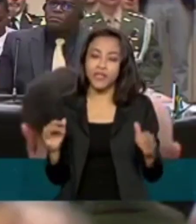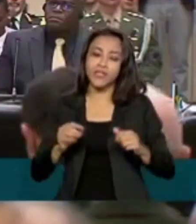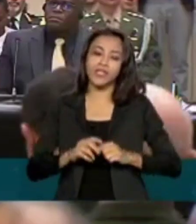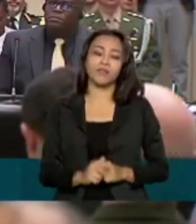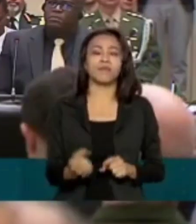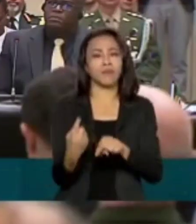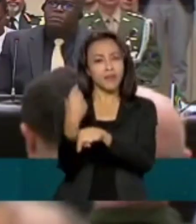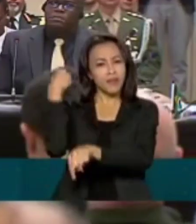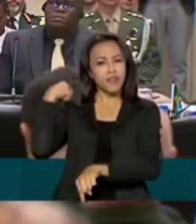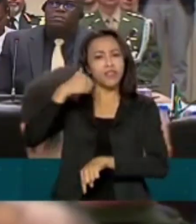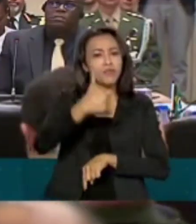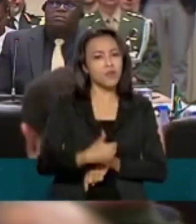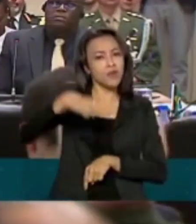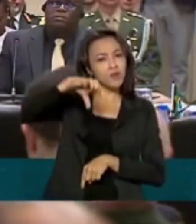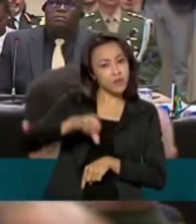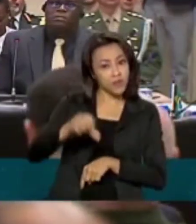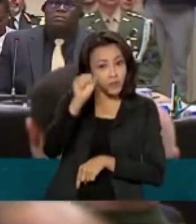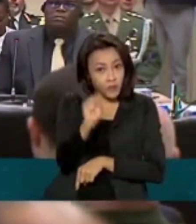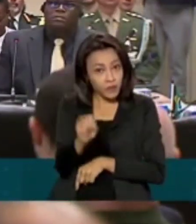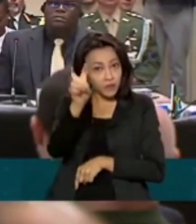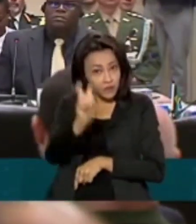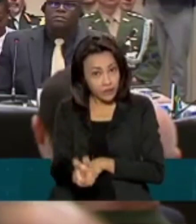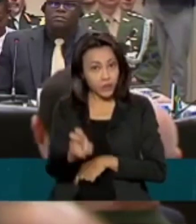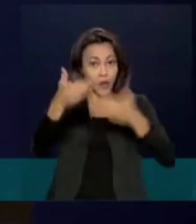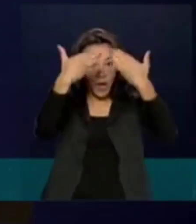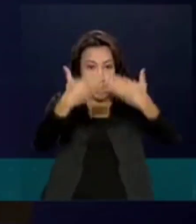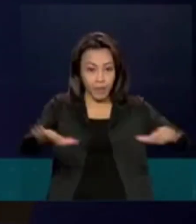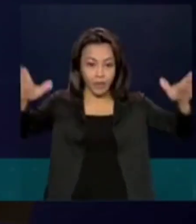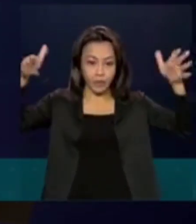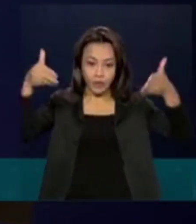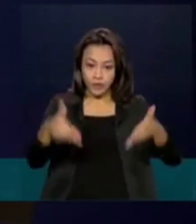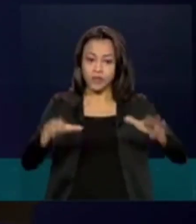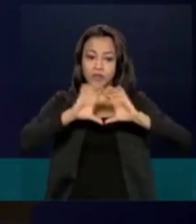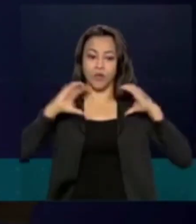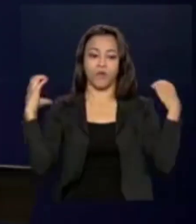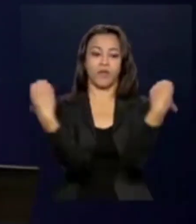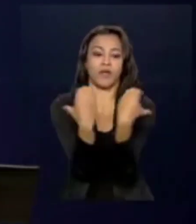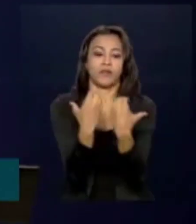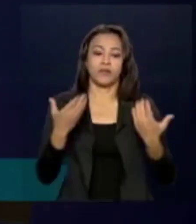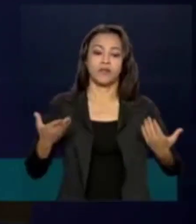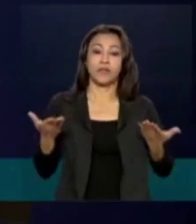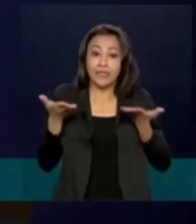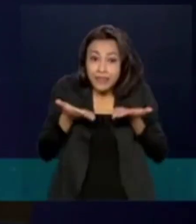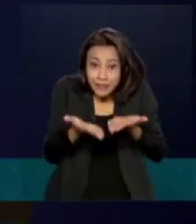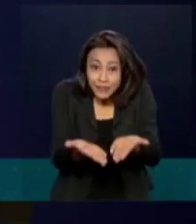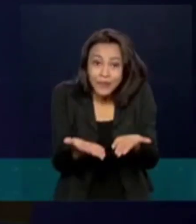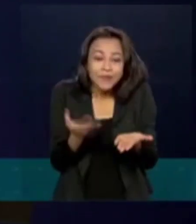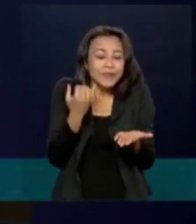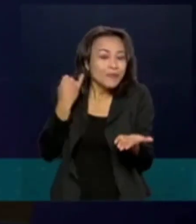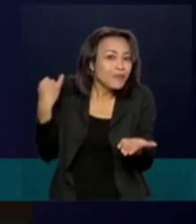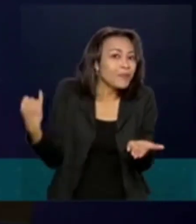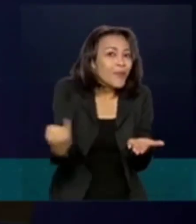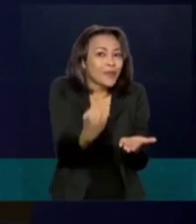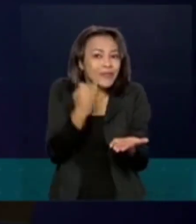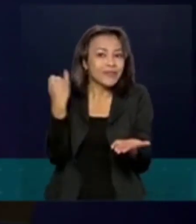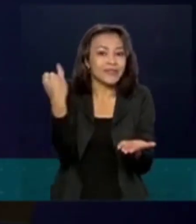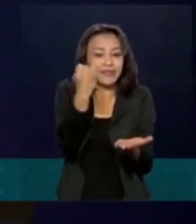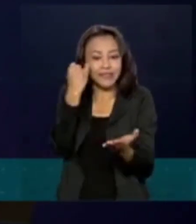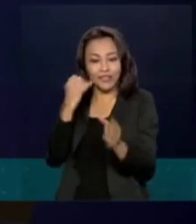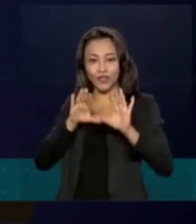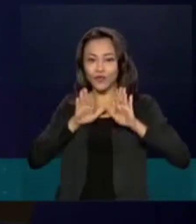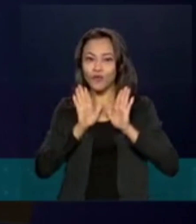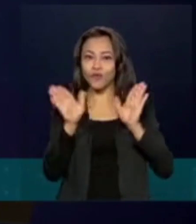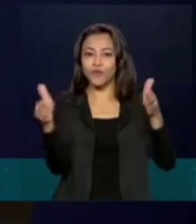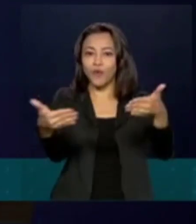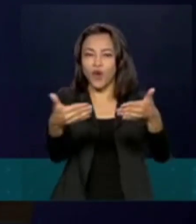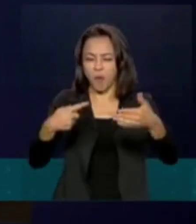1995, ano de criação desta conferência, constitui-se em um importante fórum de